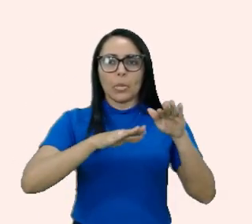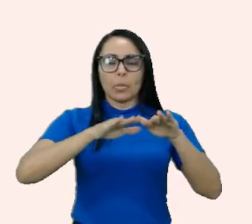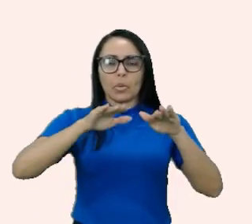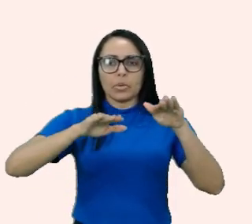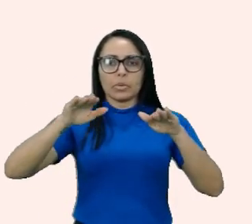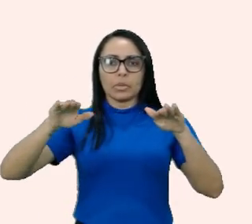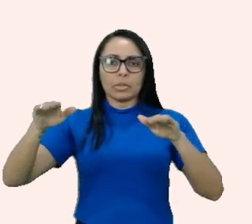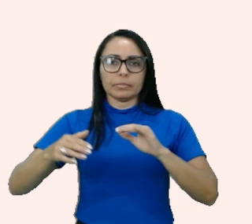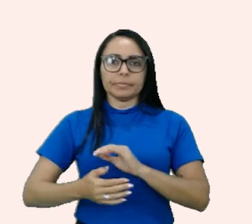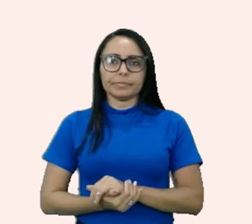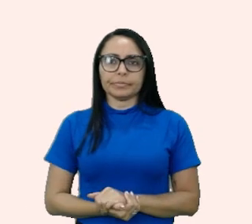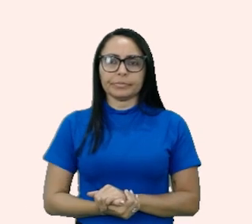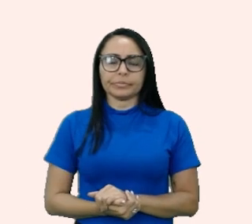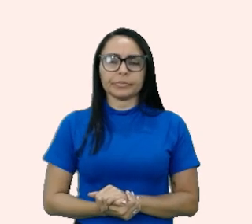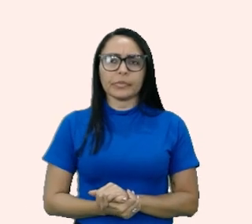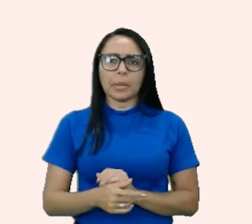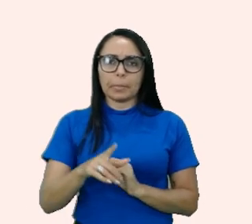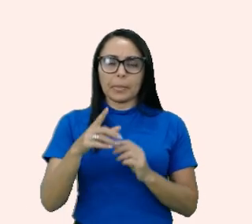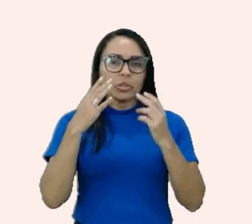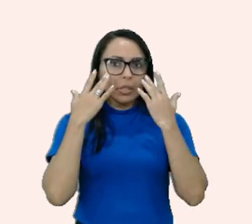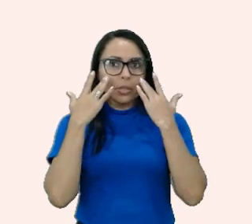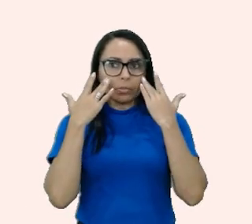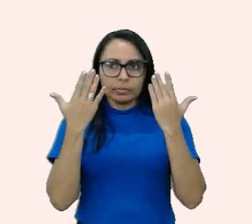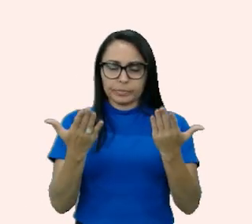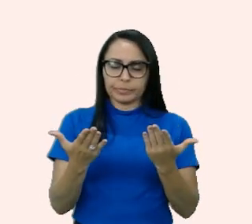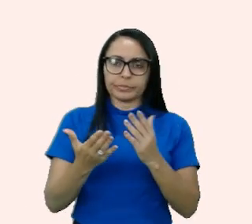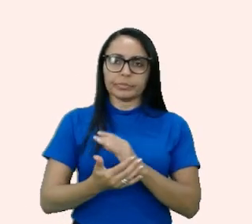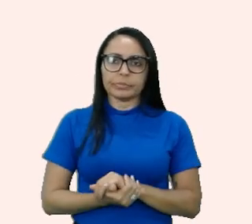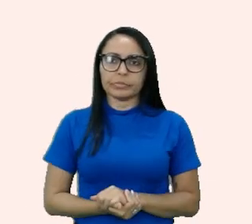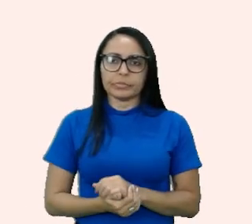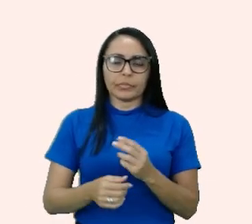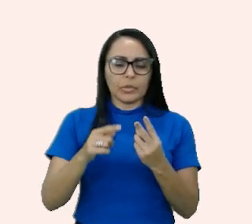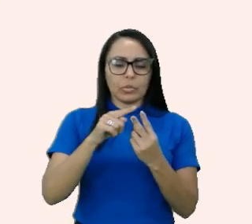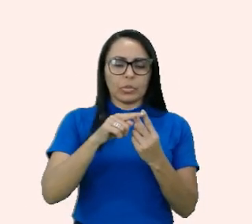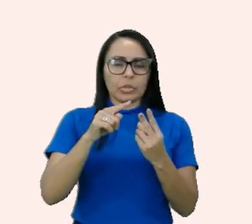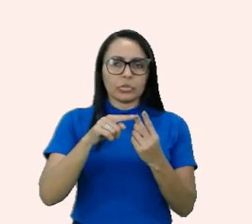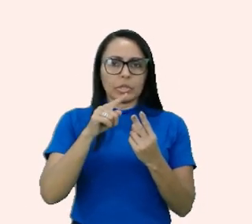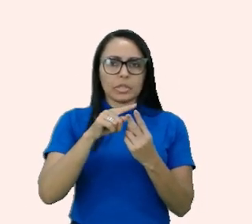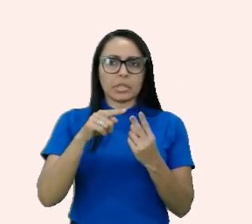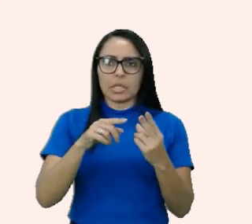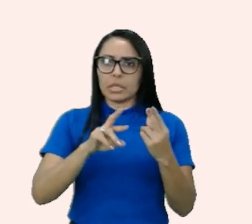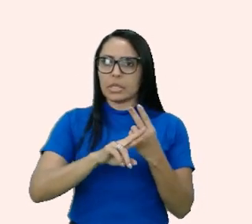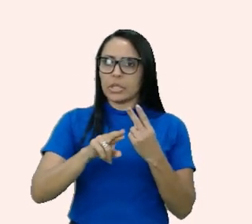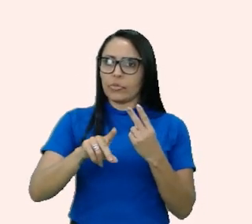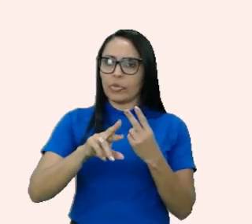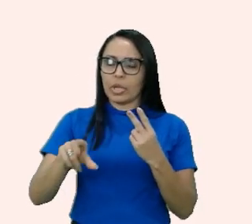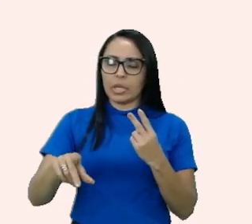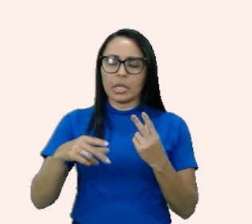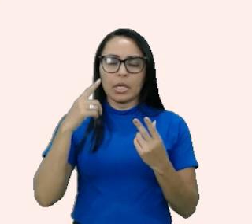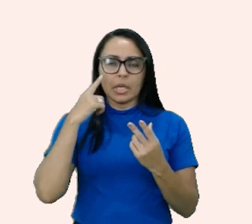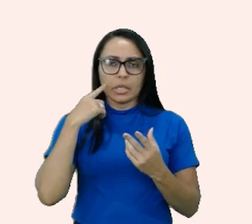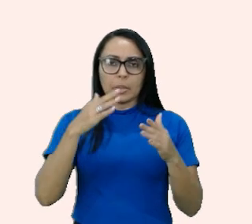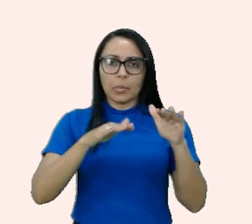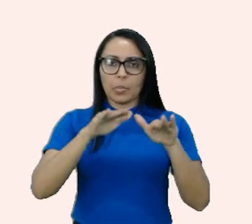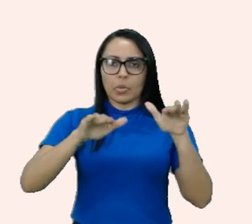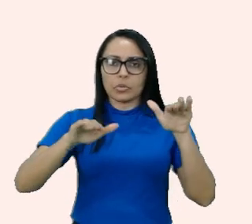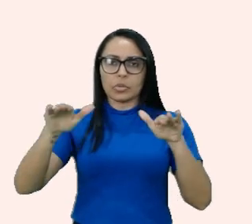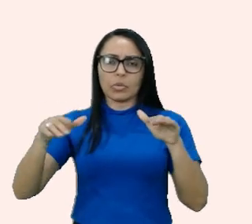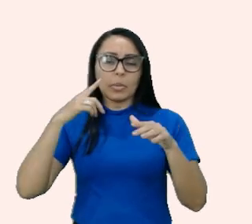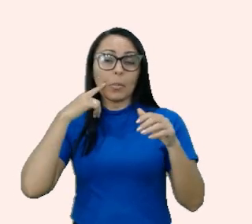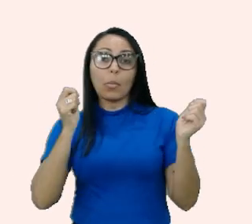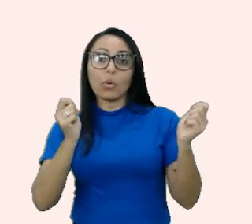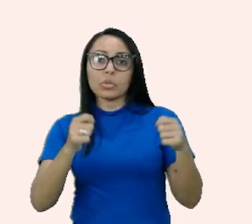proporcionais. Meu povo, presta atenção, 2 grandezas distintas são ditas proporcionais se for